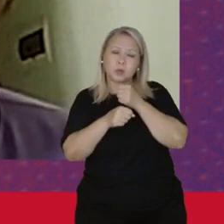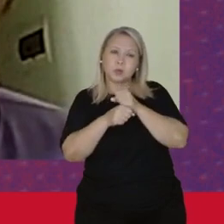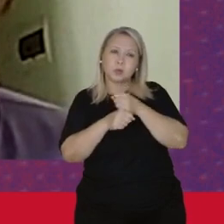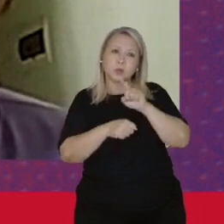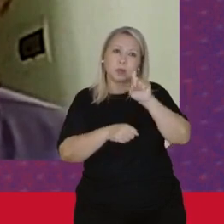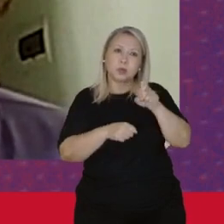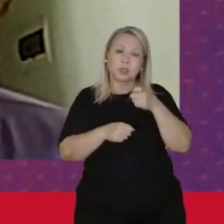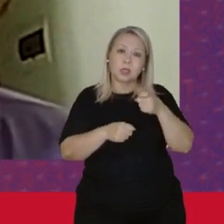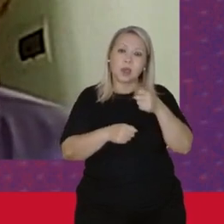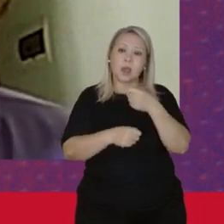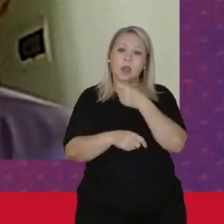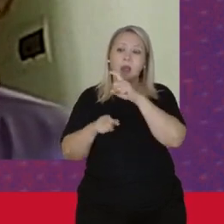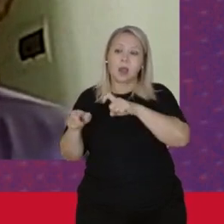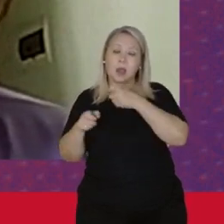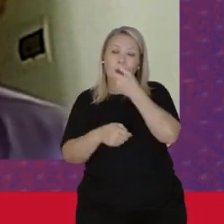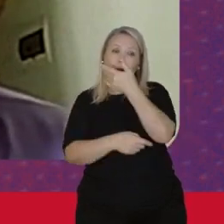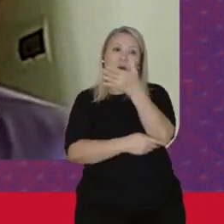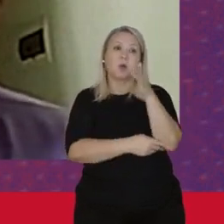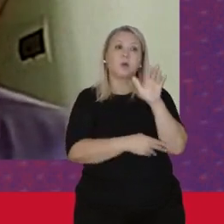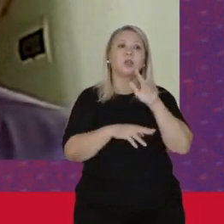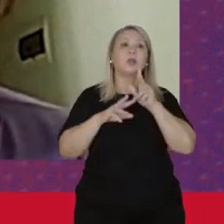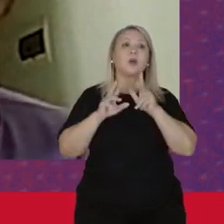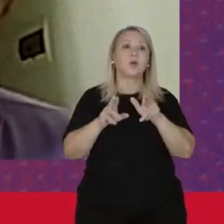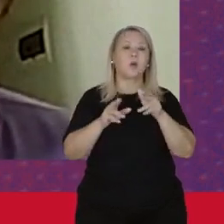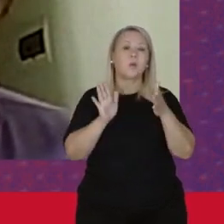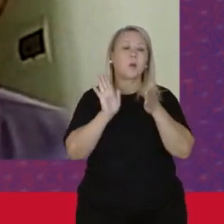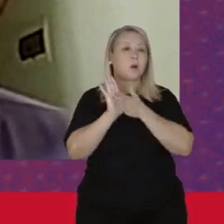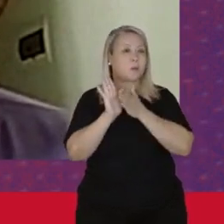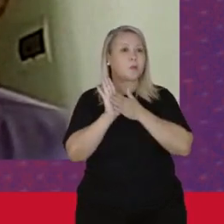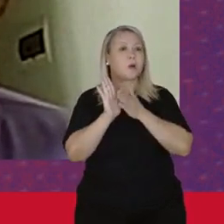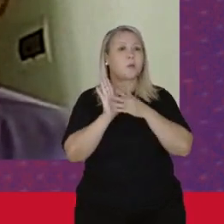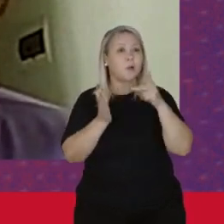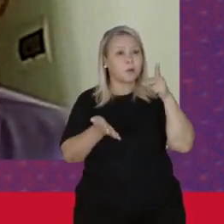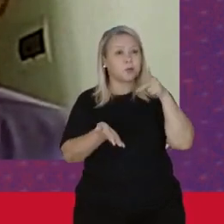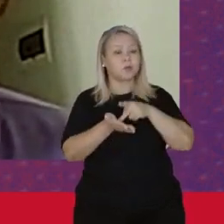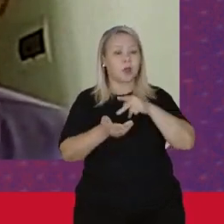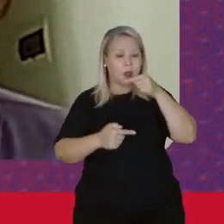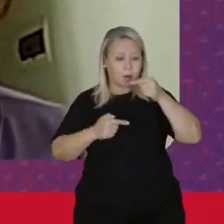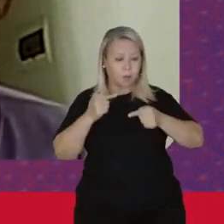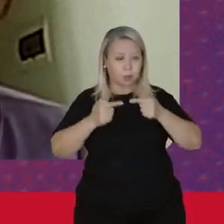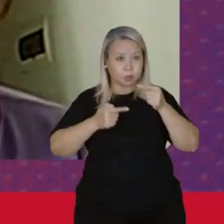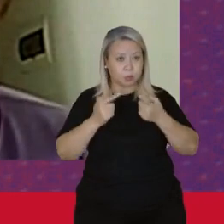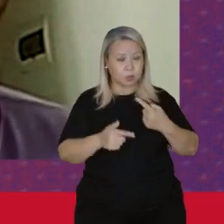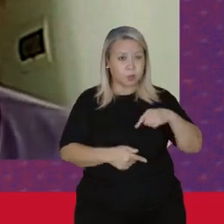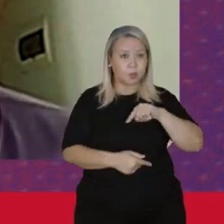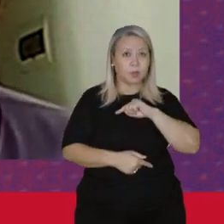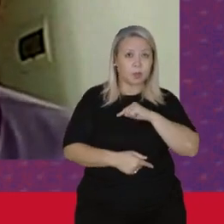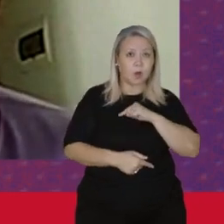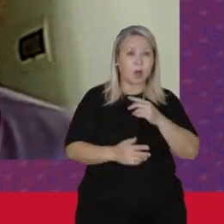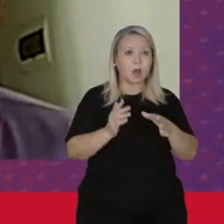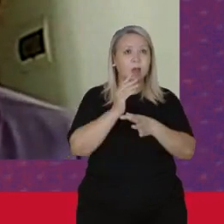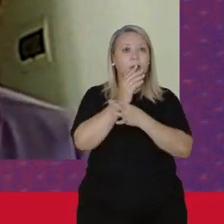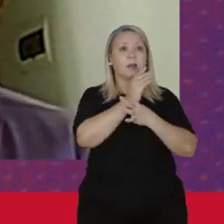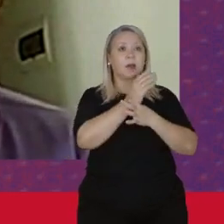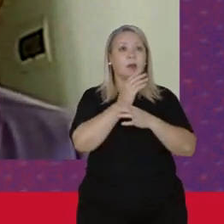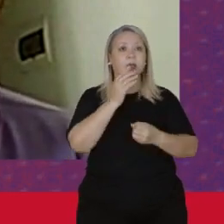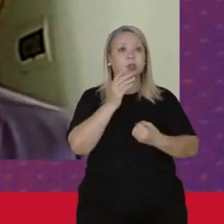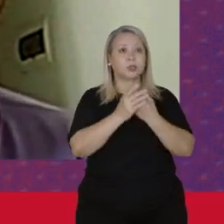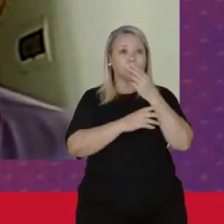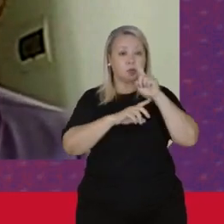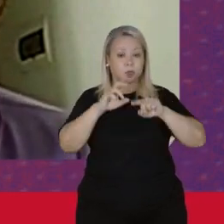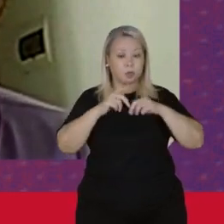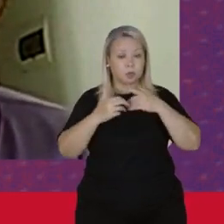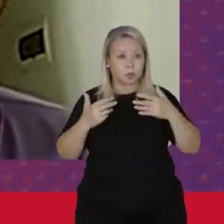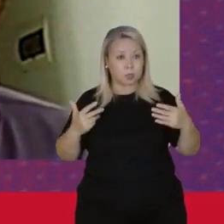a agroecologia como uma proposta realmente política, né, para a gente garantir a produção de